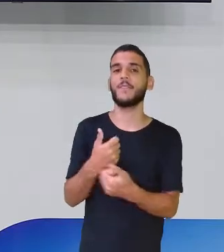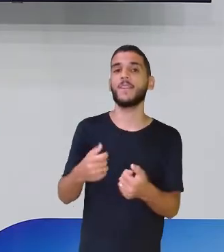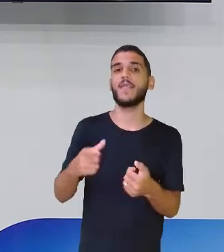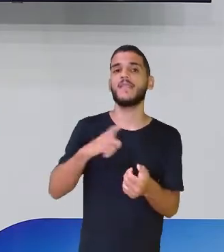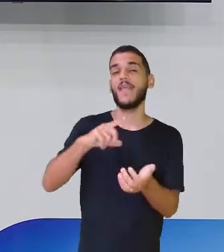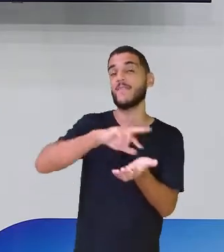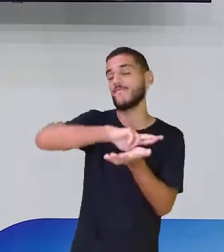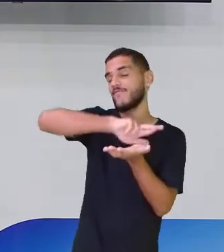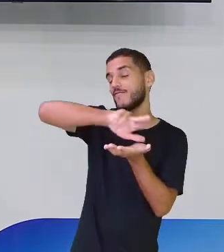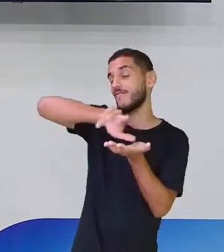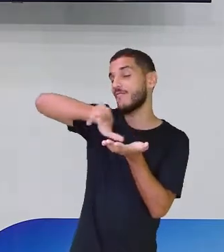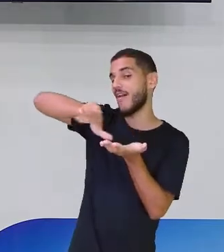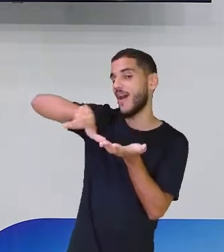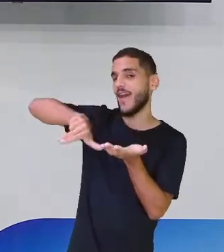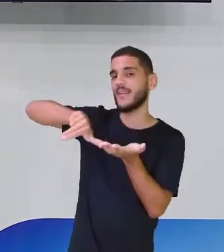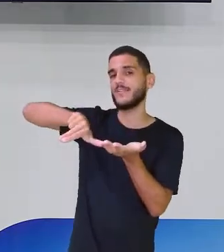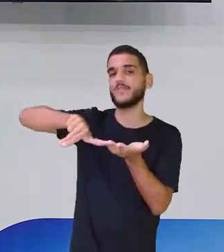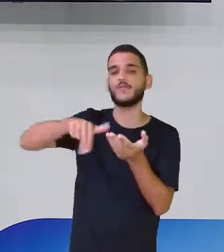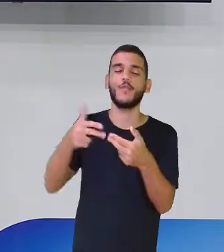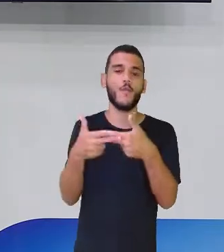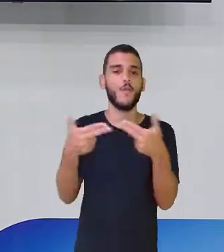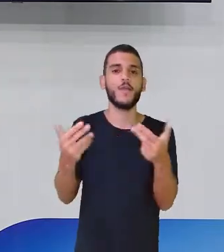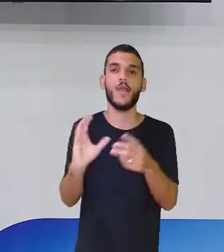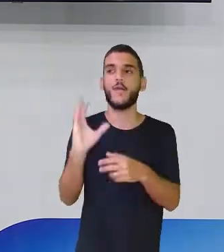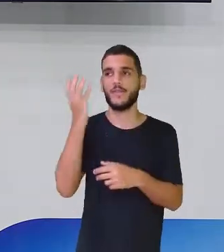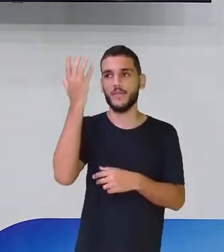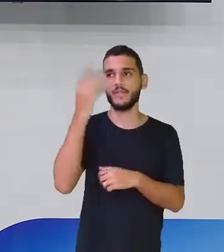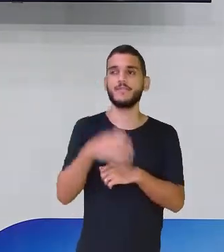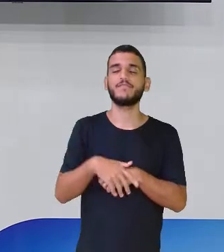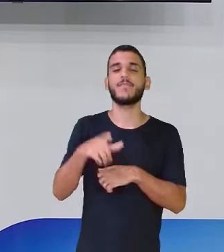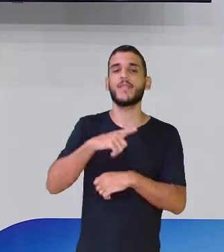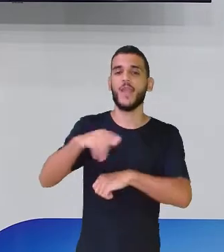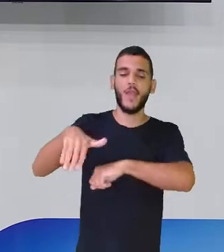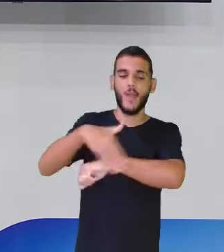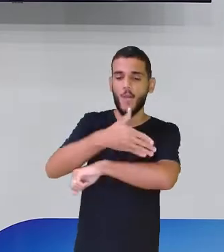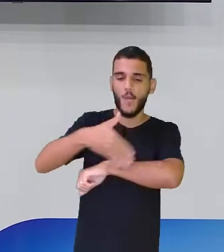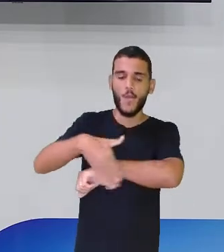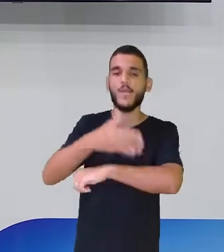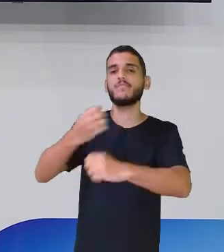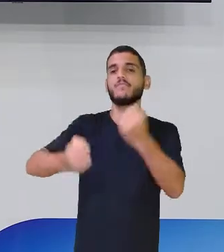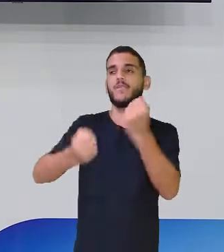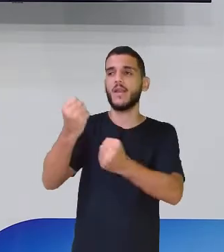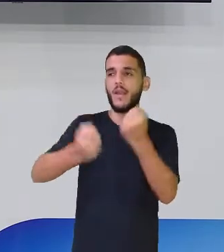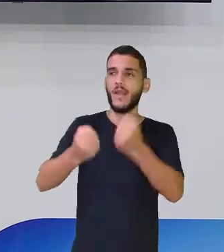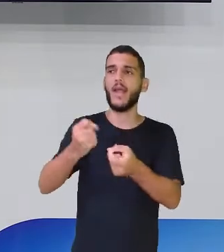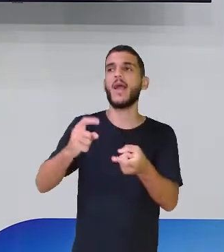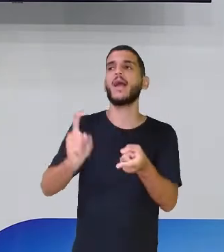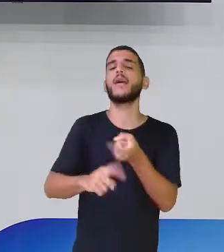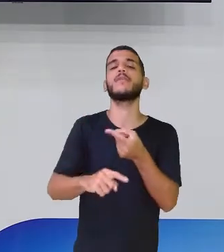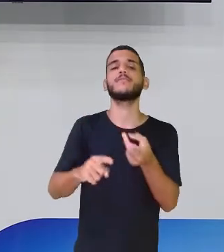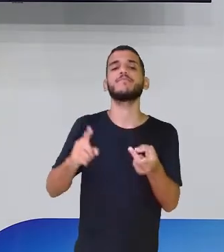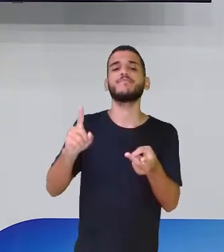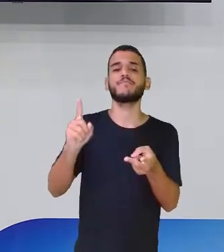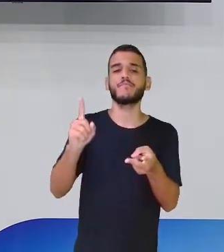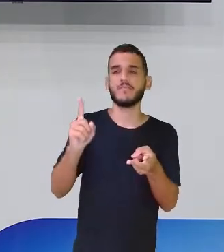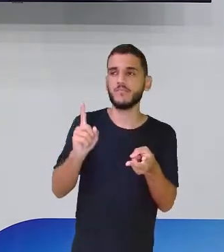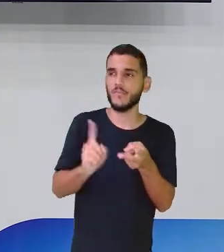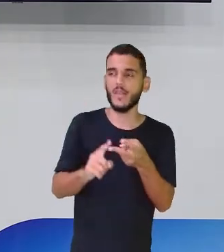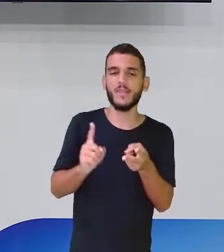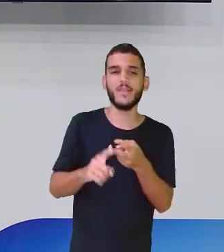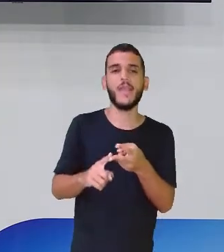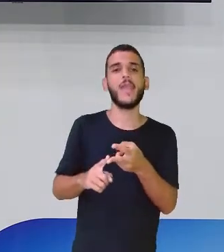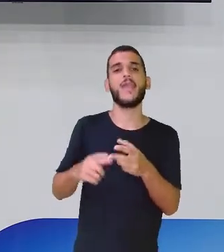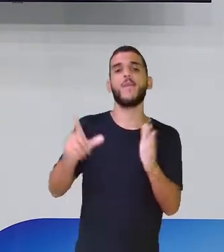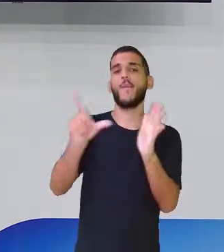sonoros. Então, ao mesmo tempo, numa rua, eu tenho um carro passando, eu tenho uma buzina, eu tenho uma caixa de som de uma loja